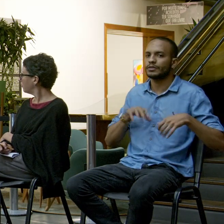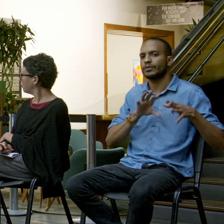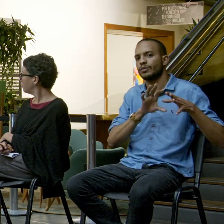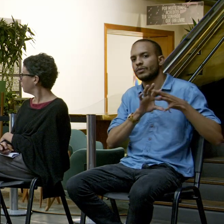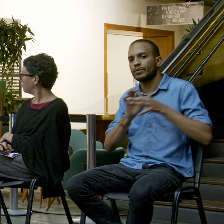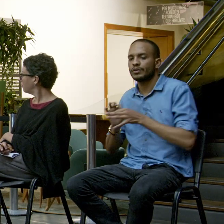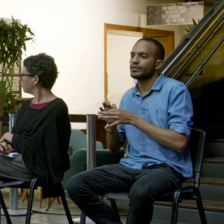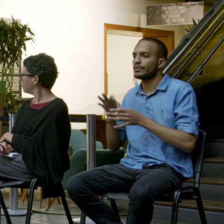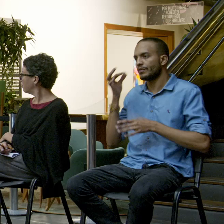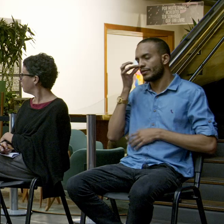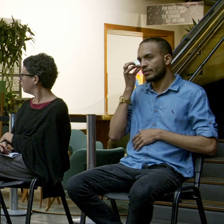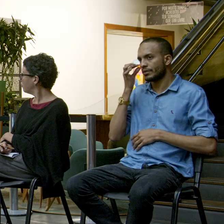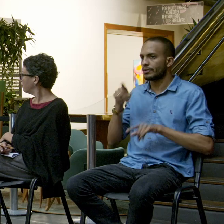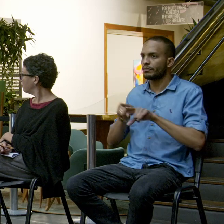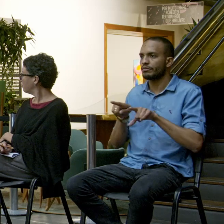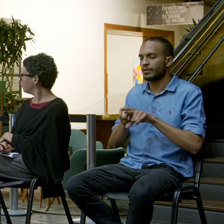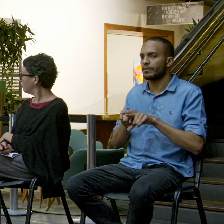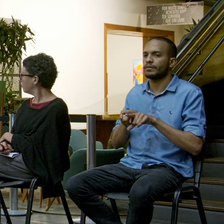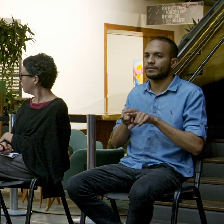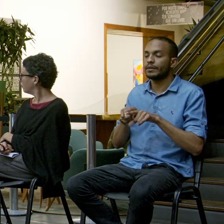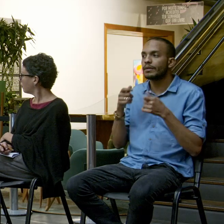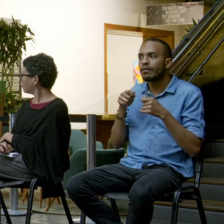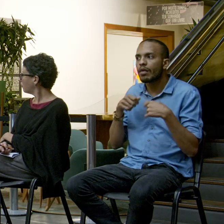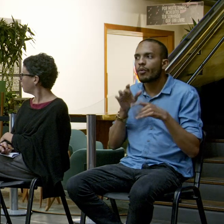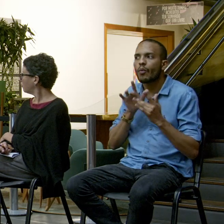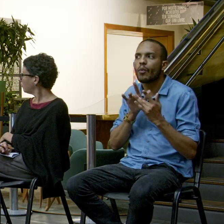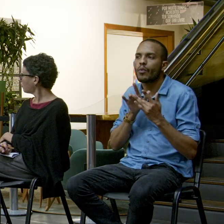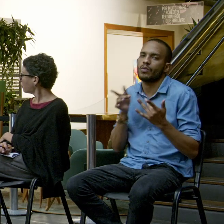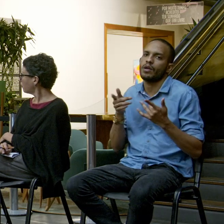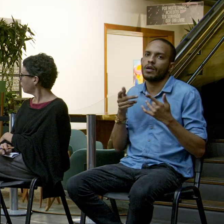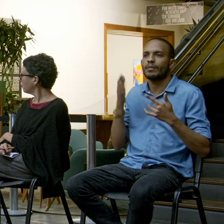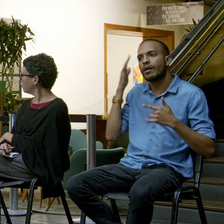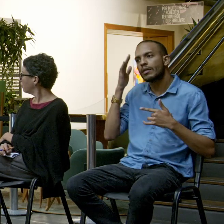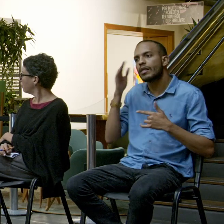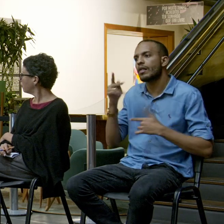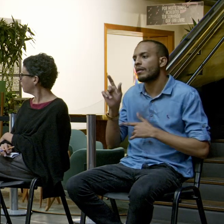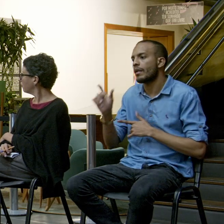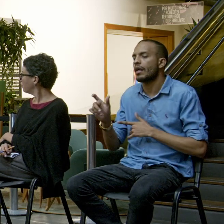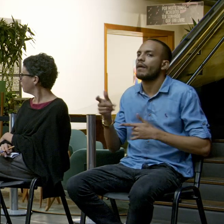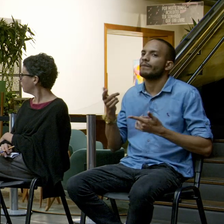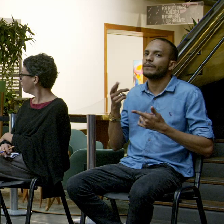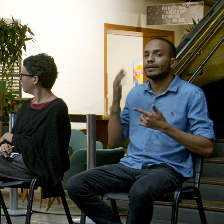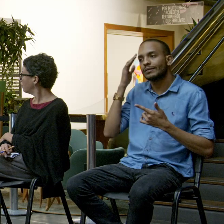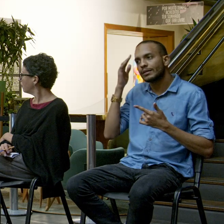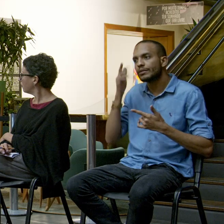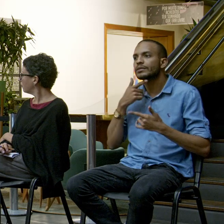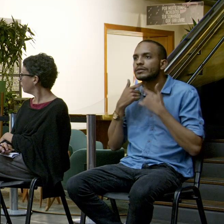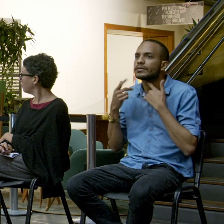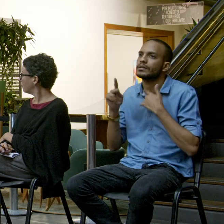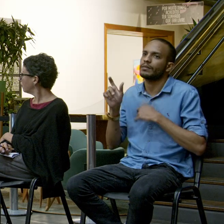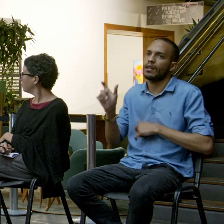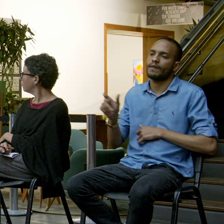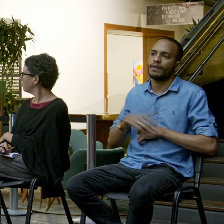contexto físico, de uma presença, precisa do contato para você entender essa palavra, para você entender a intenção dessa